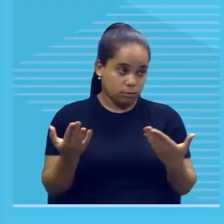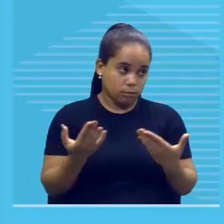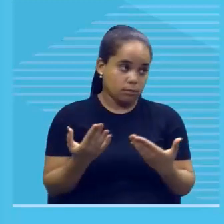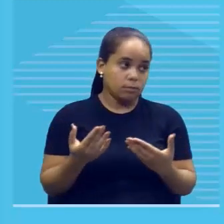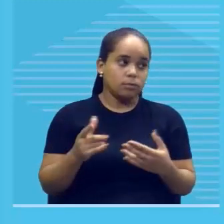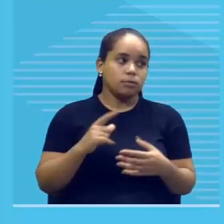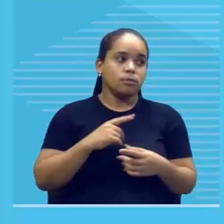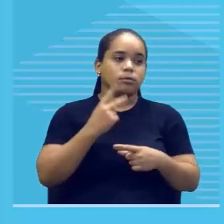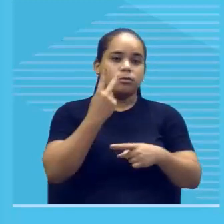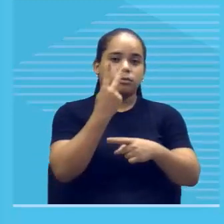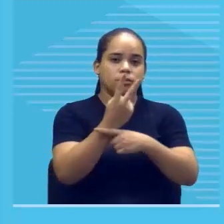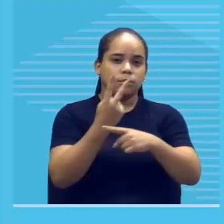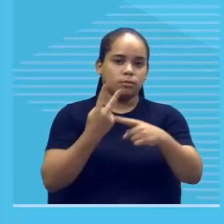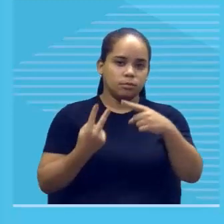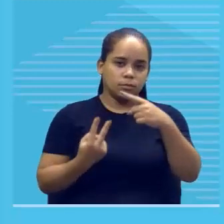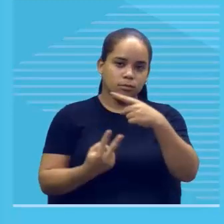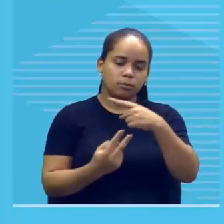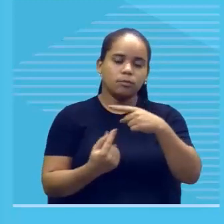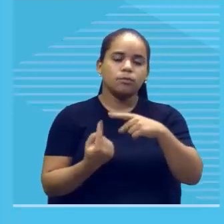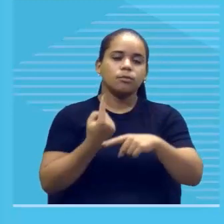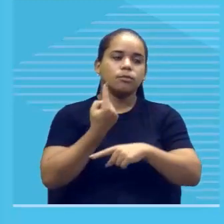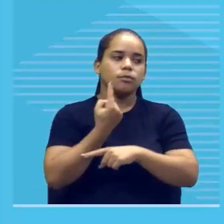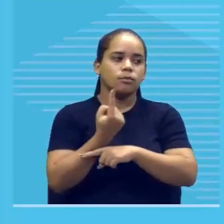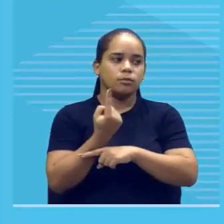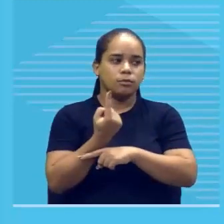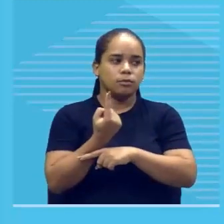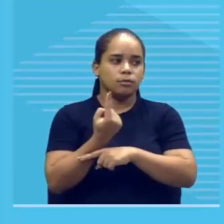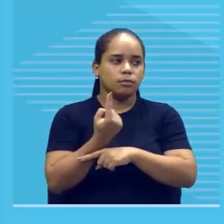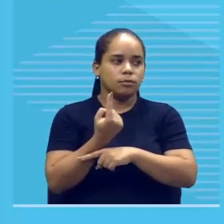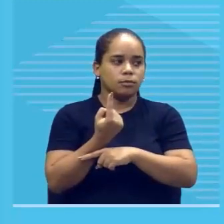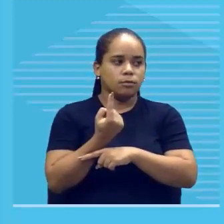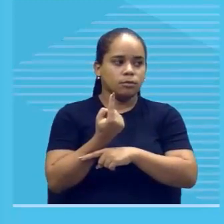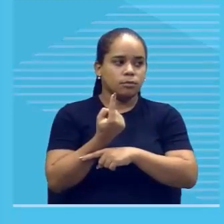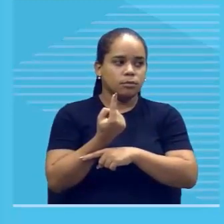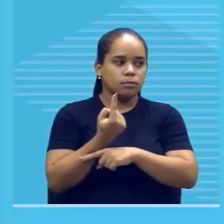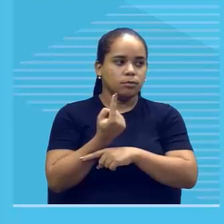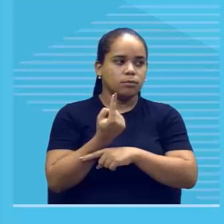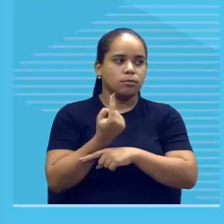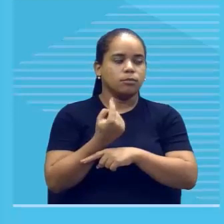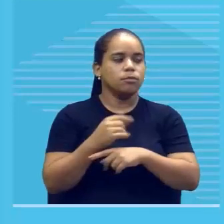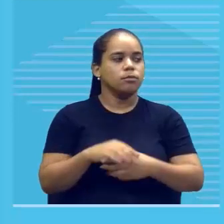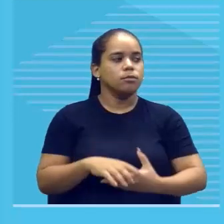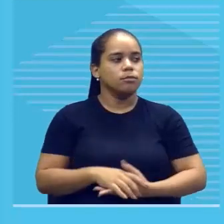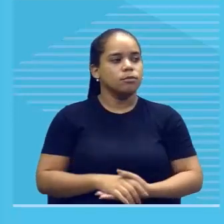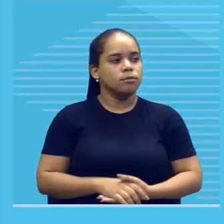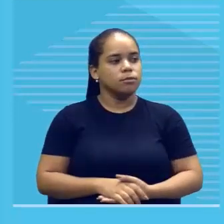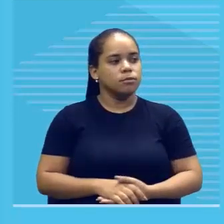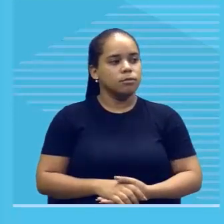2 sobre 2 já é um né aqui já simplifica logo ai